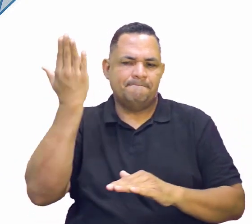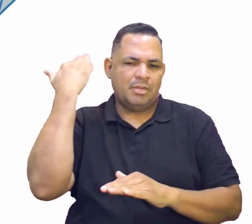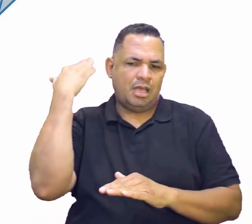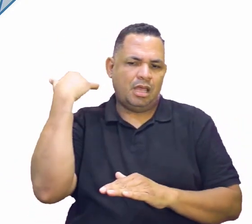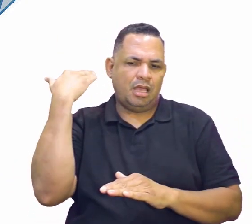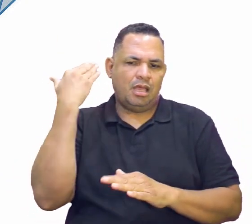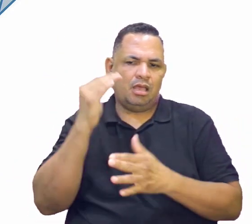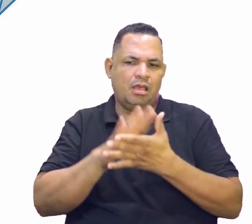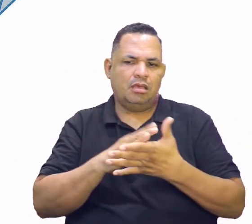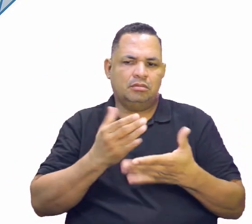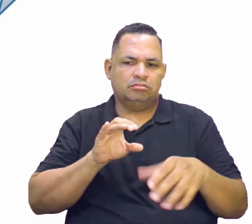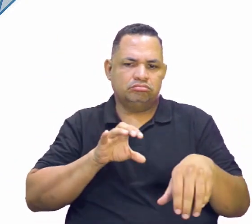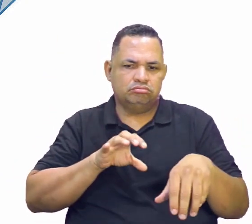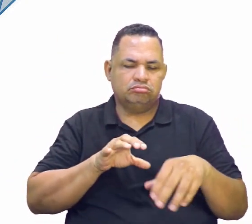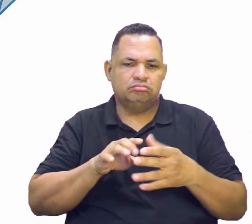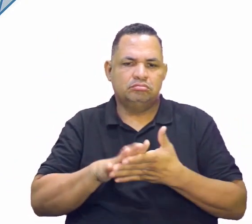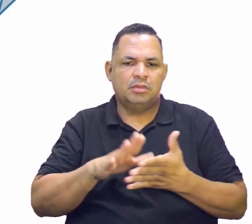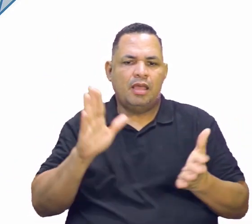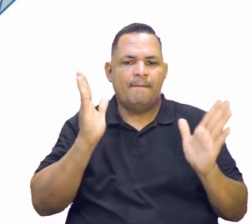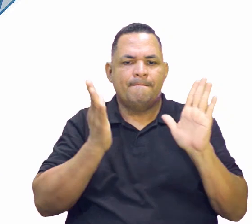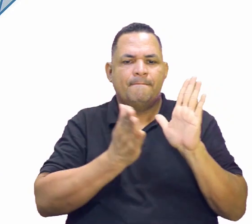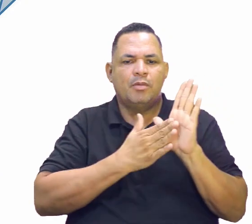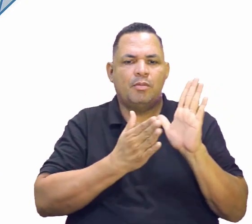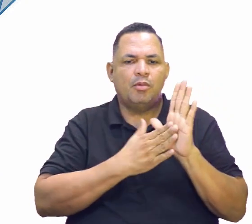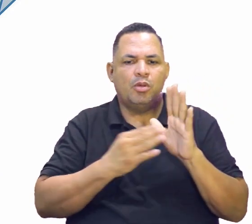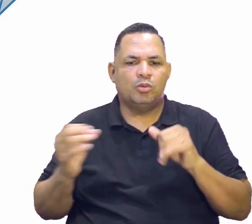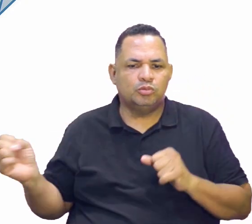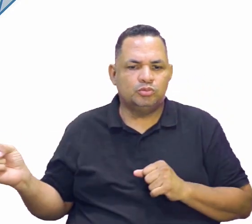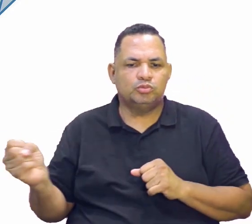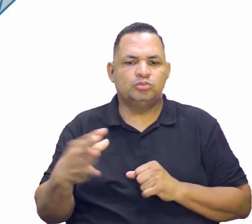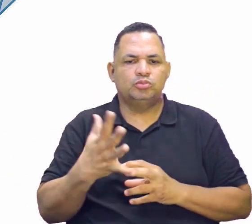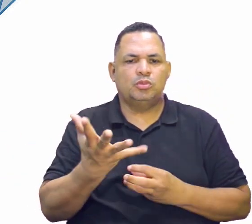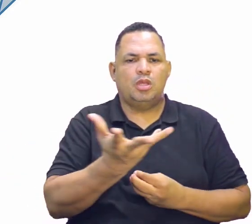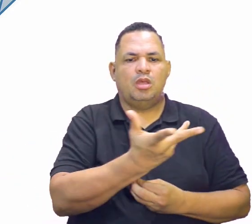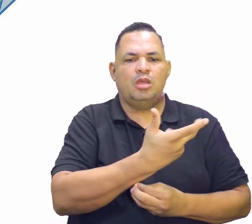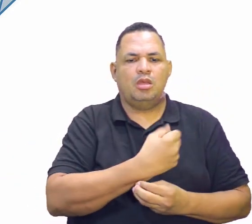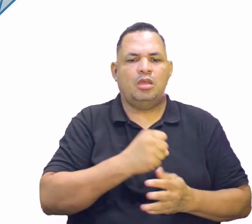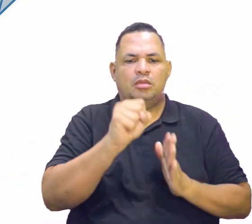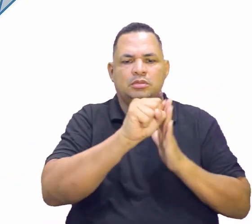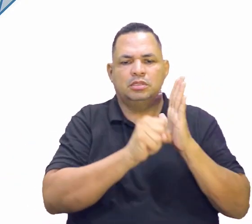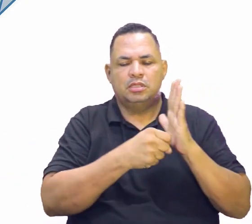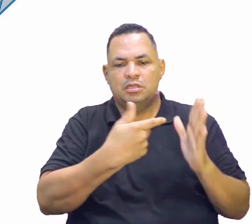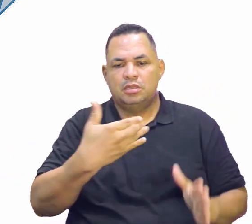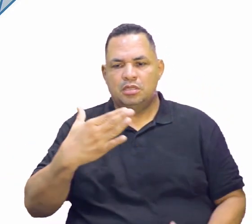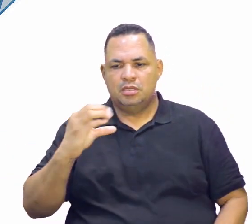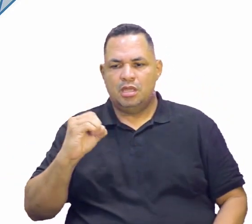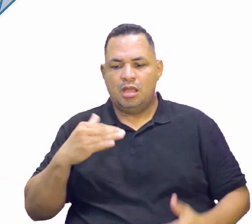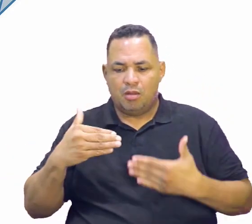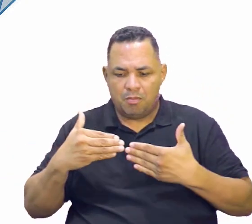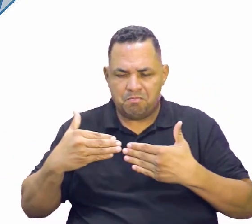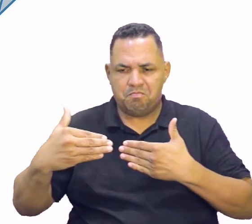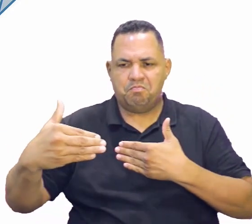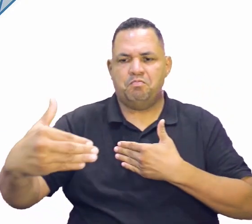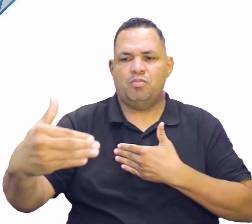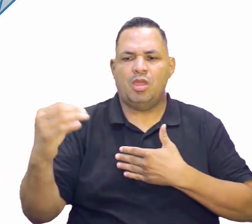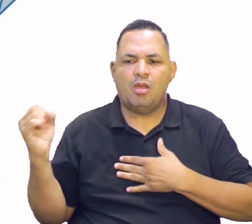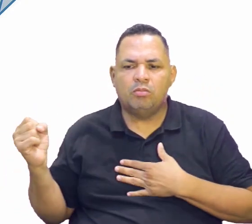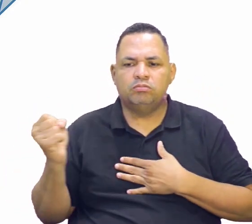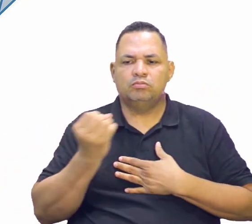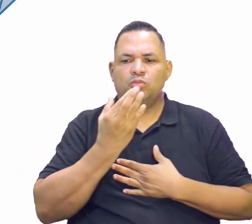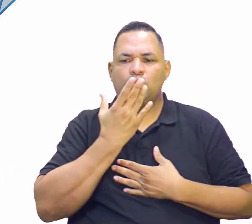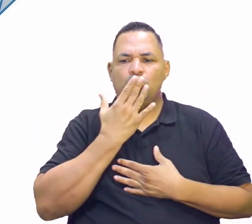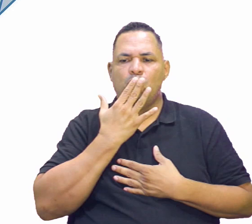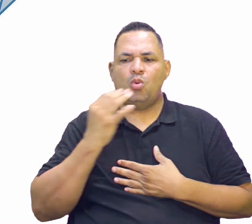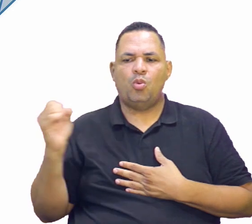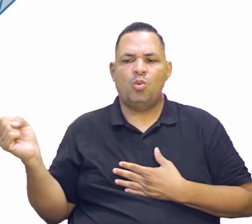o academicismo e as propostas inovadoras para a arte no século XX. De agora para frente, cores